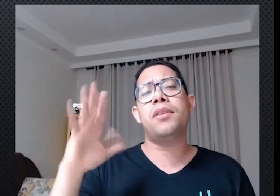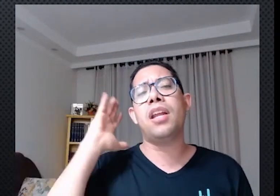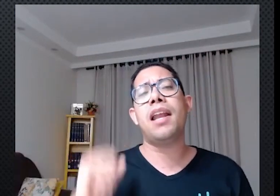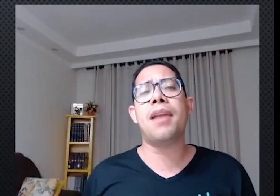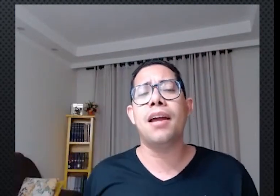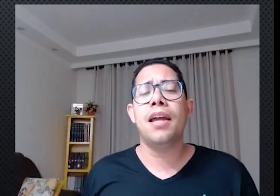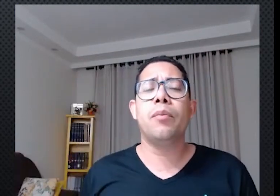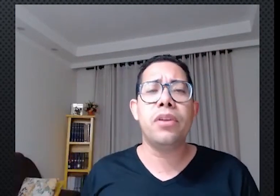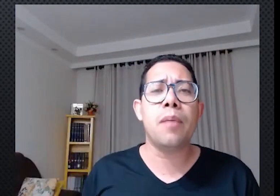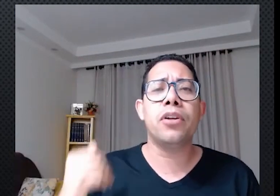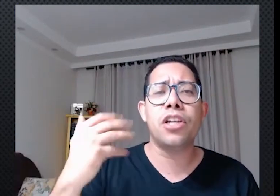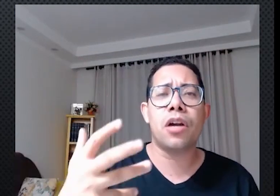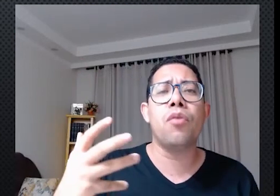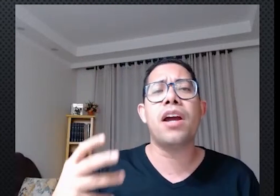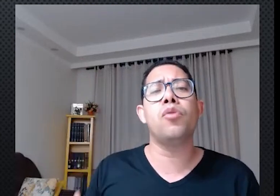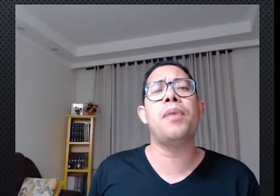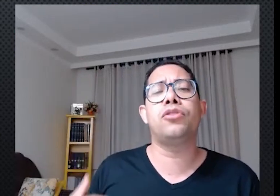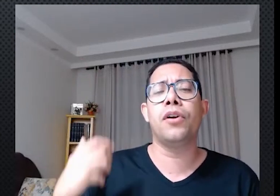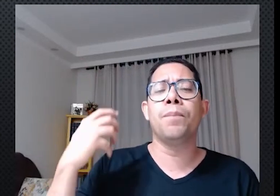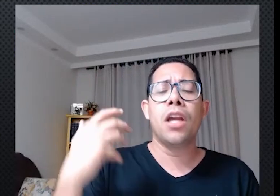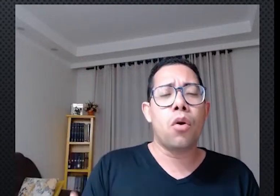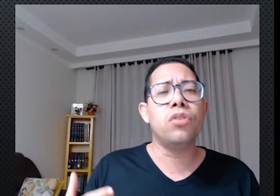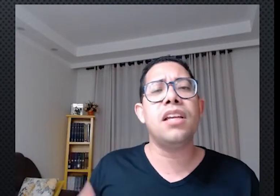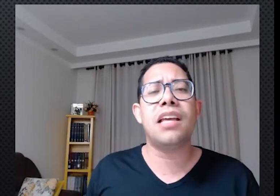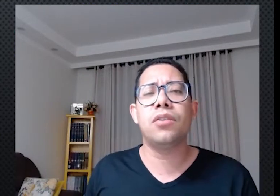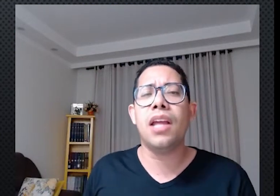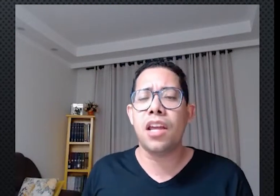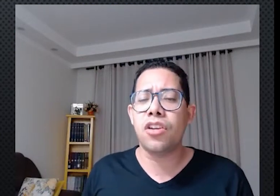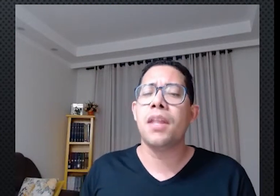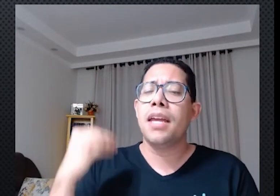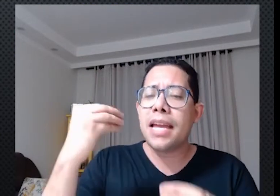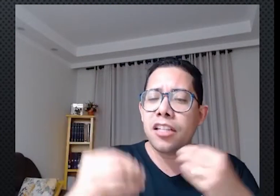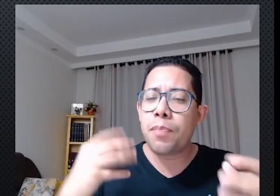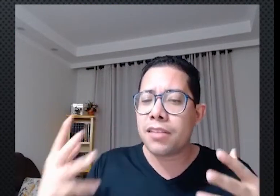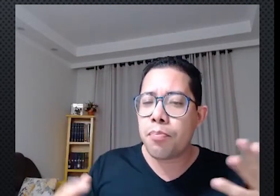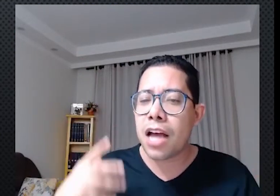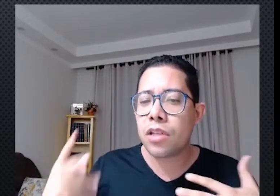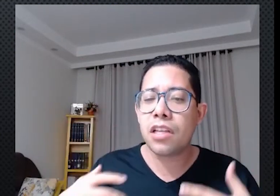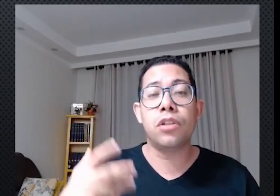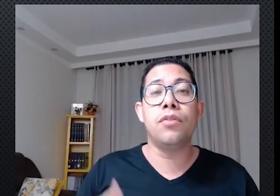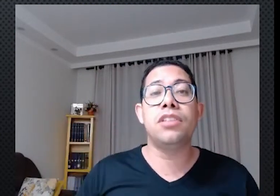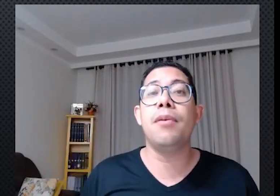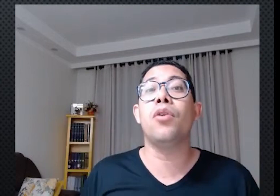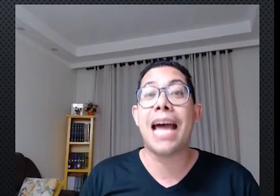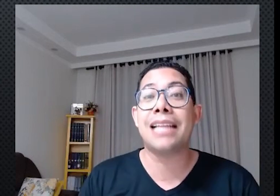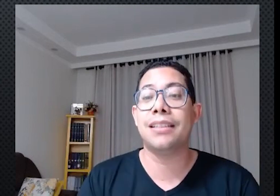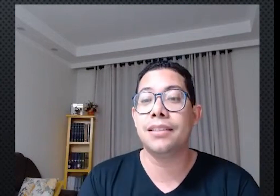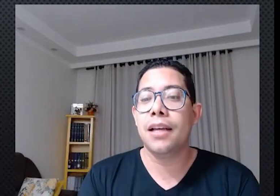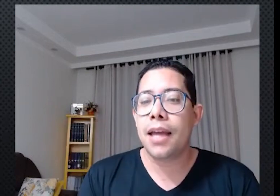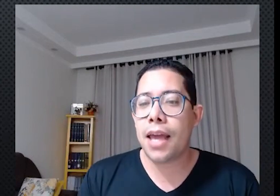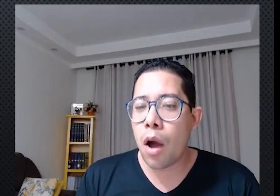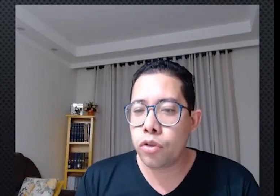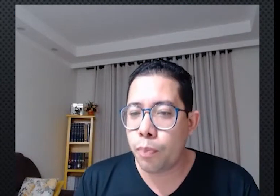cultura, as pessoas nem vai lembrar. Então, por isso que é importante a conversa com o pastor, conscientização da igreja. E aí, esse passo a passo, essas coisas vão ser